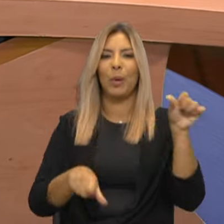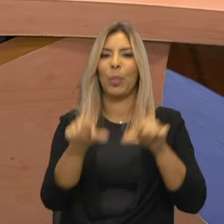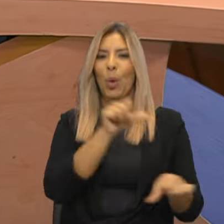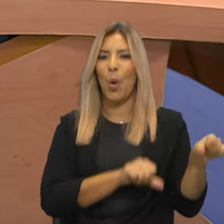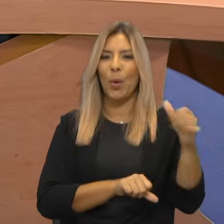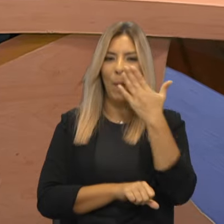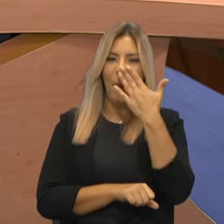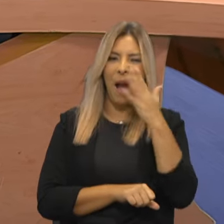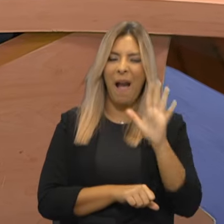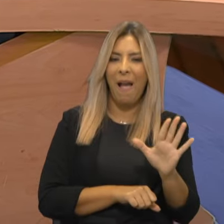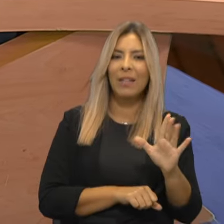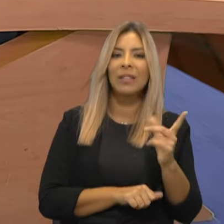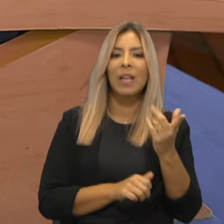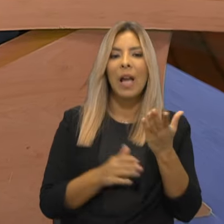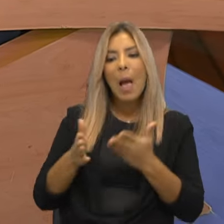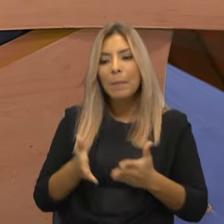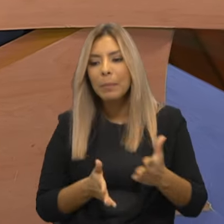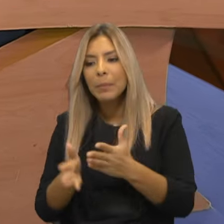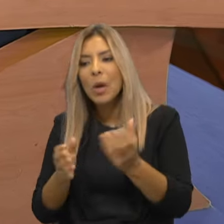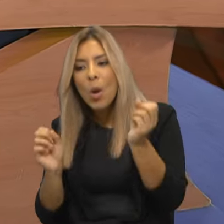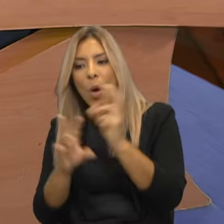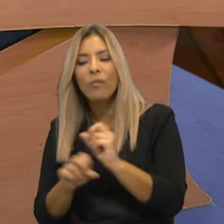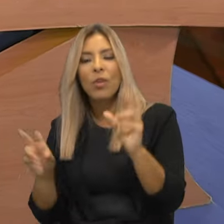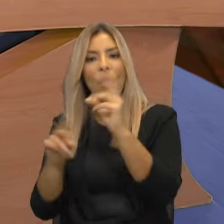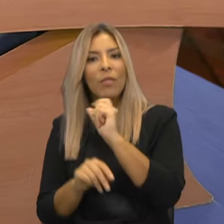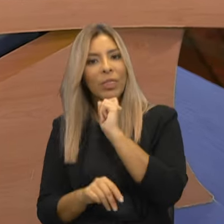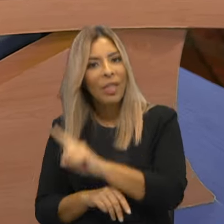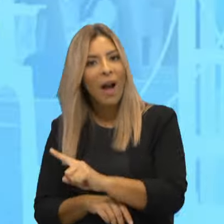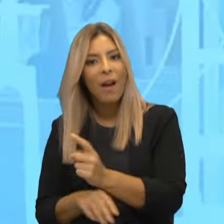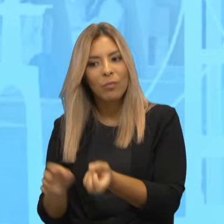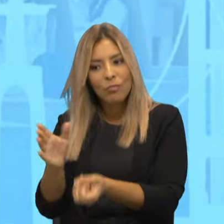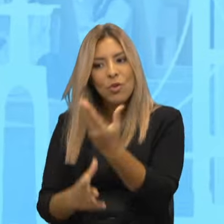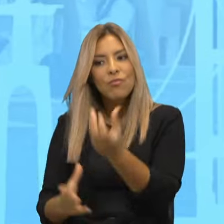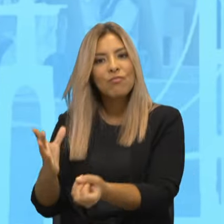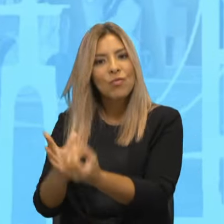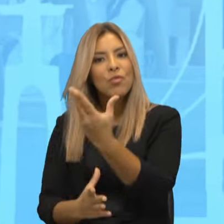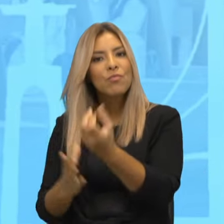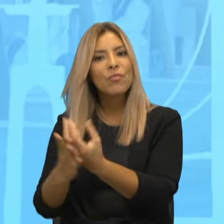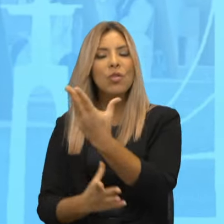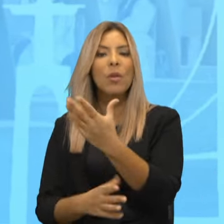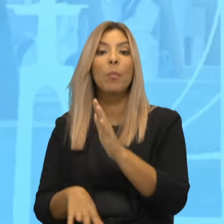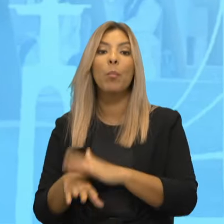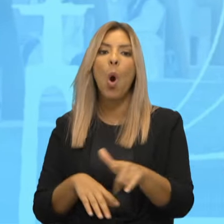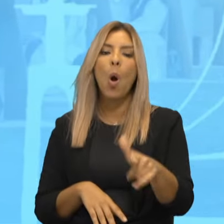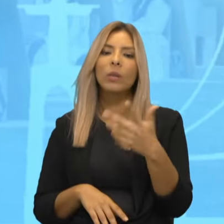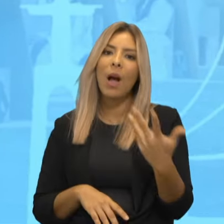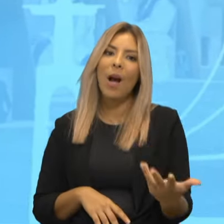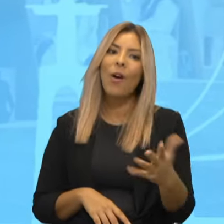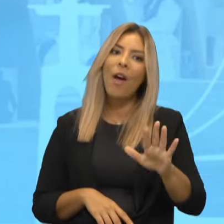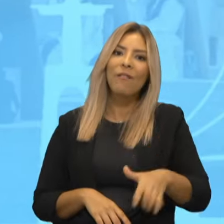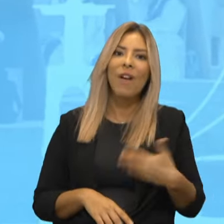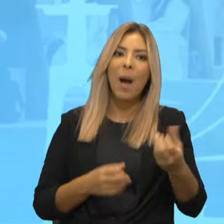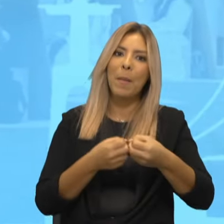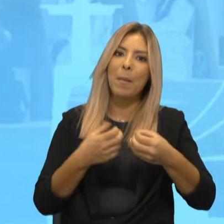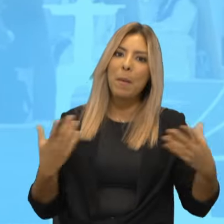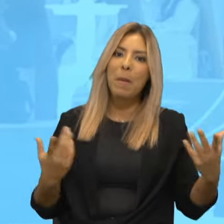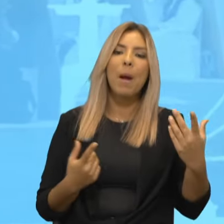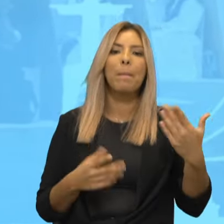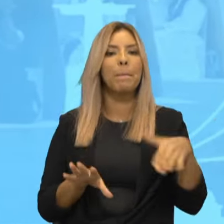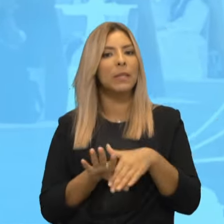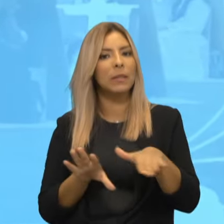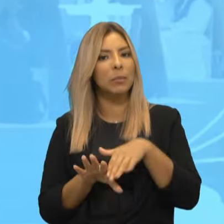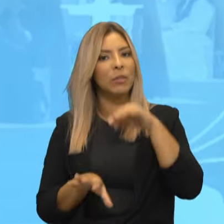para trilhar. Penso que nasceu muito daqui esta aproximação das famílias à realidade da catequese, porque eles estavam ali ao lado,